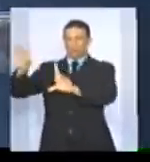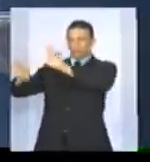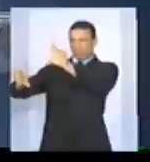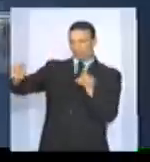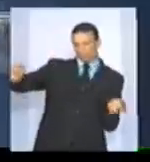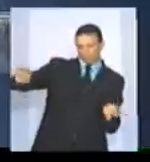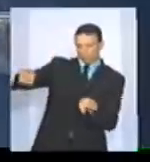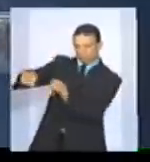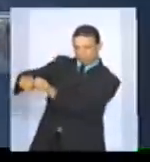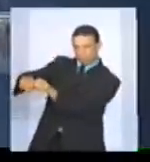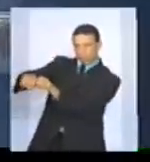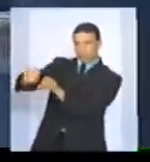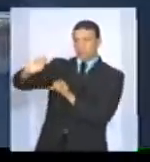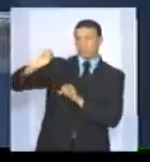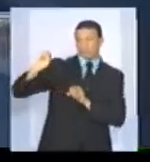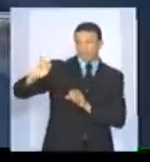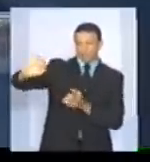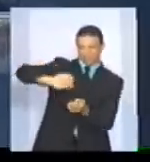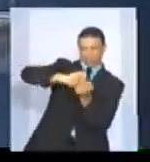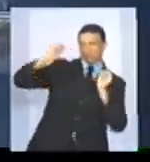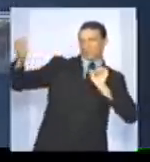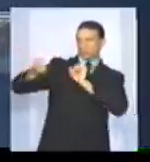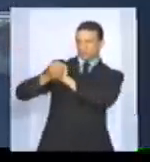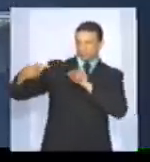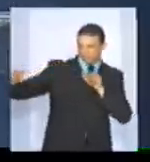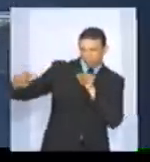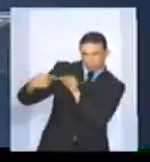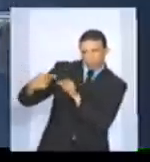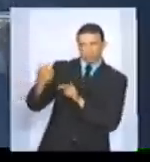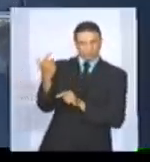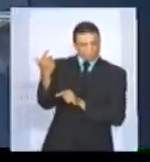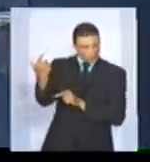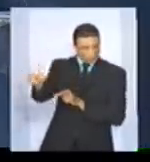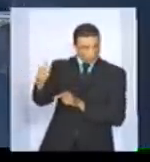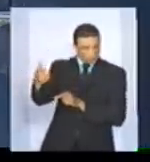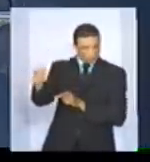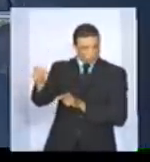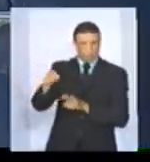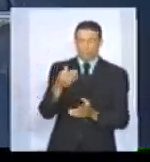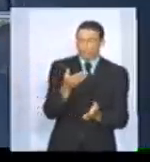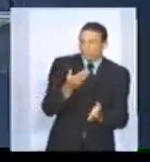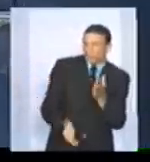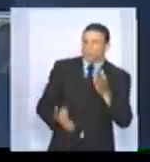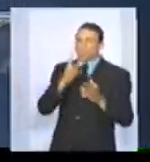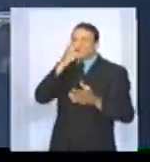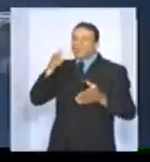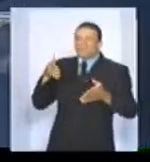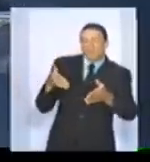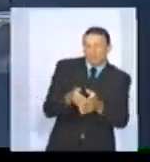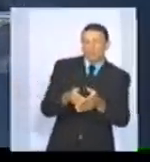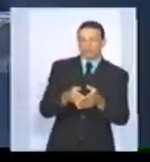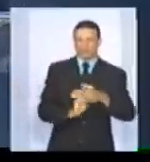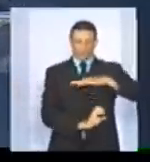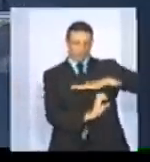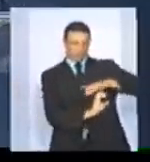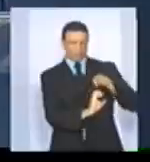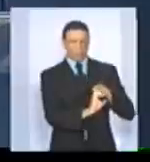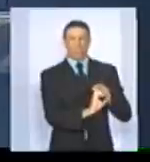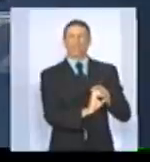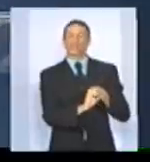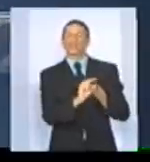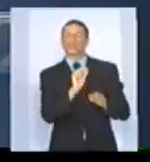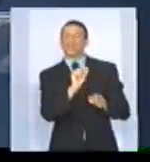não se adaptarem ao novo regime jurídico instituído pela mencionada lei, estarão impedidas, por exemplo, de criarem